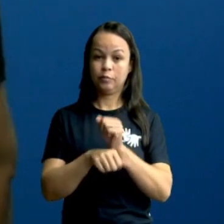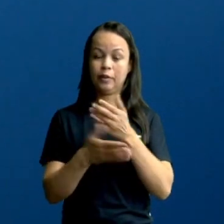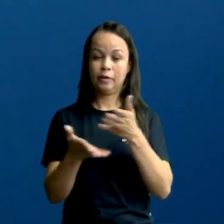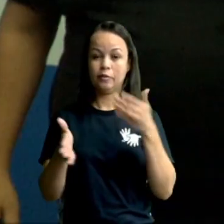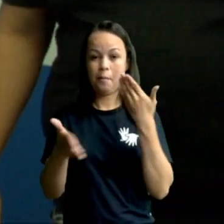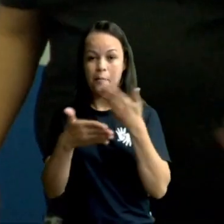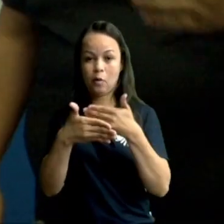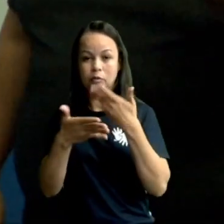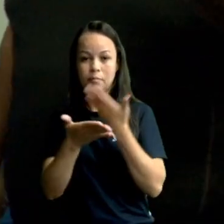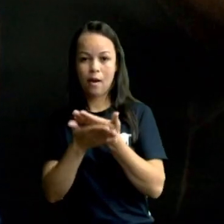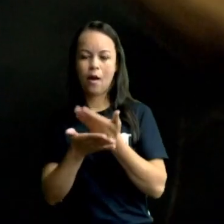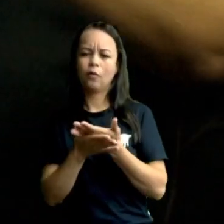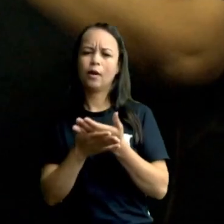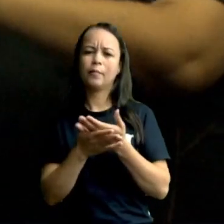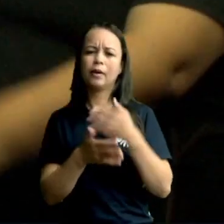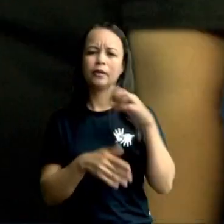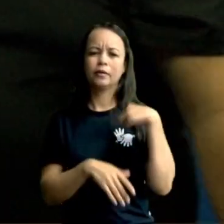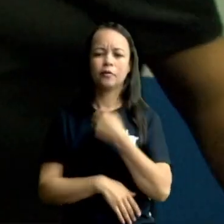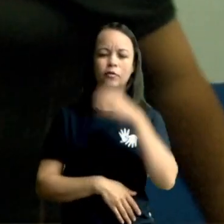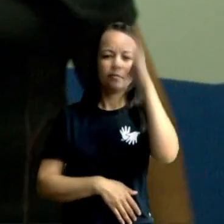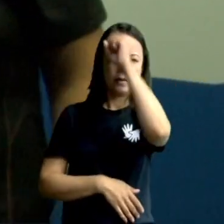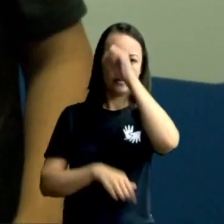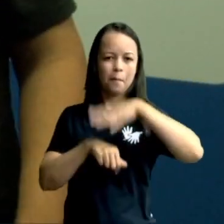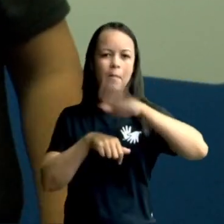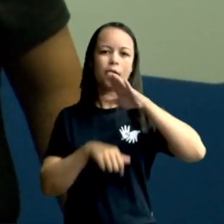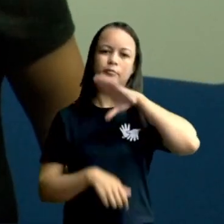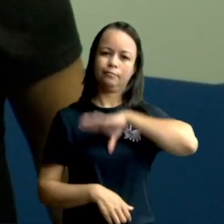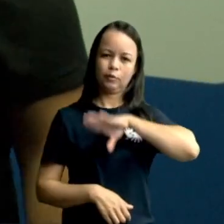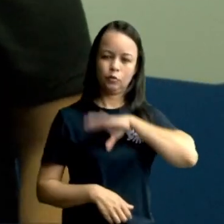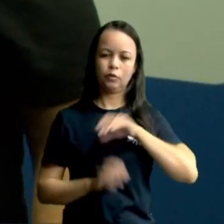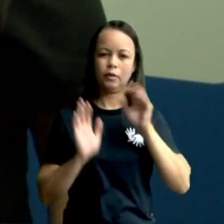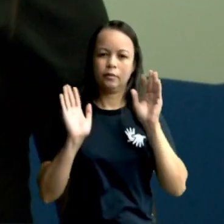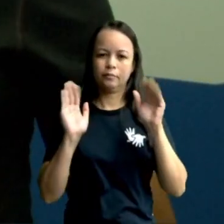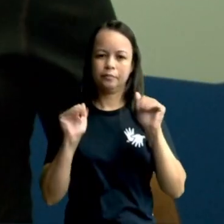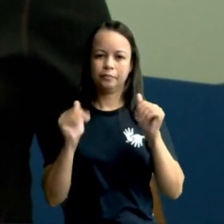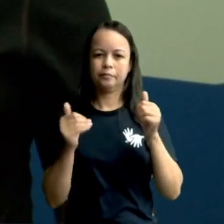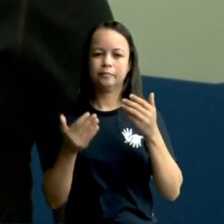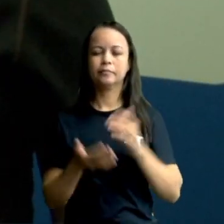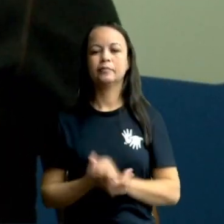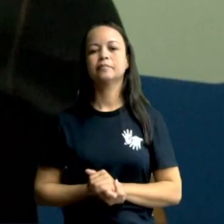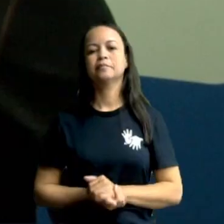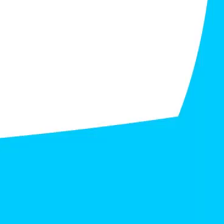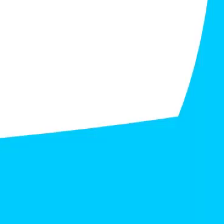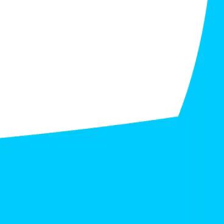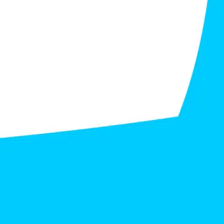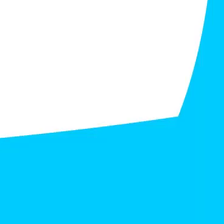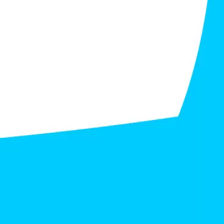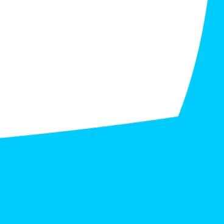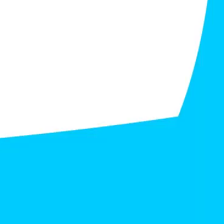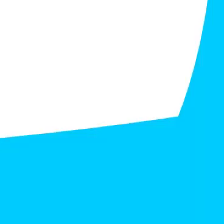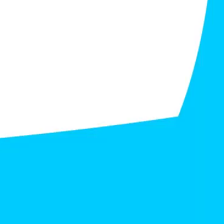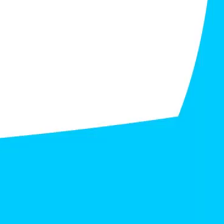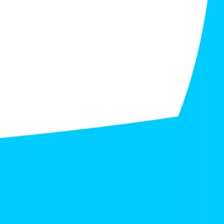próxima aula para a gente aprender mais sobre língua portuguesa, tá bom, gente? Até mais!